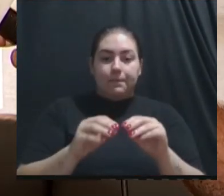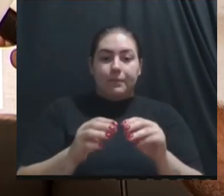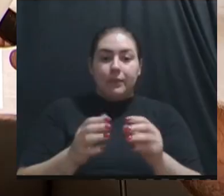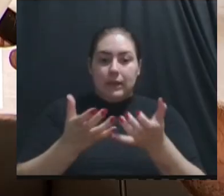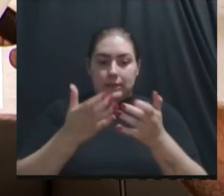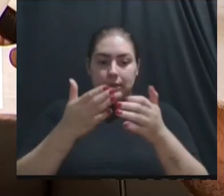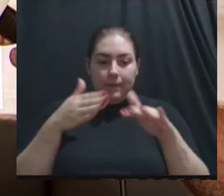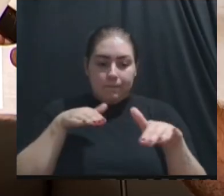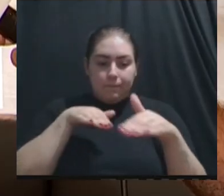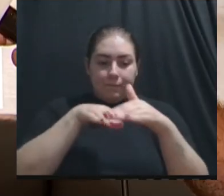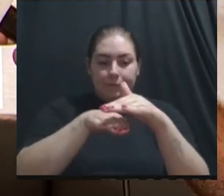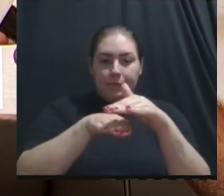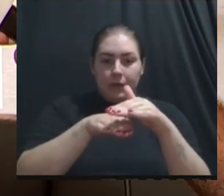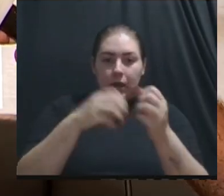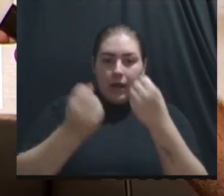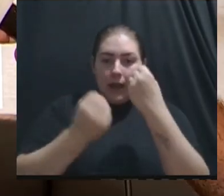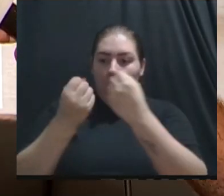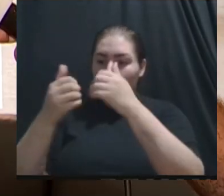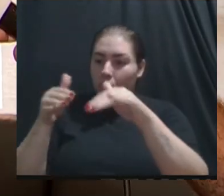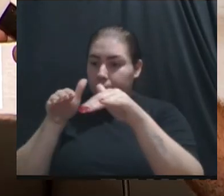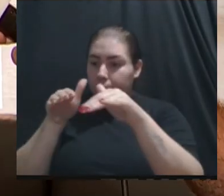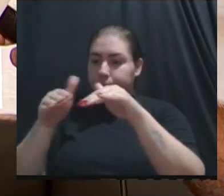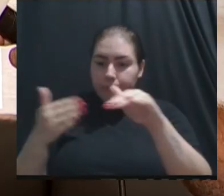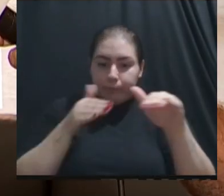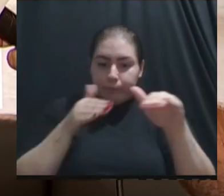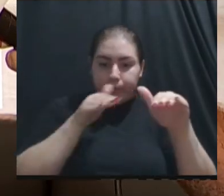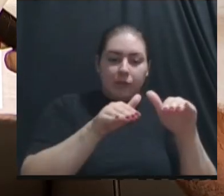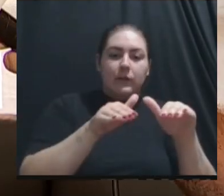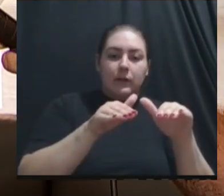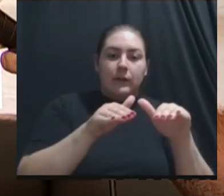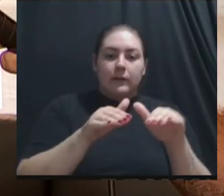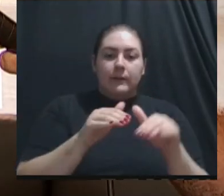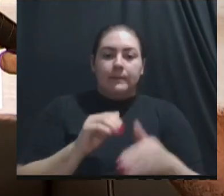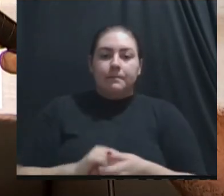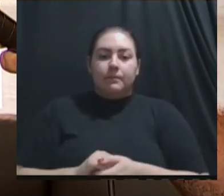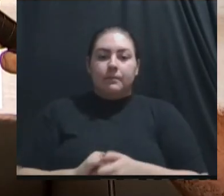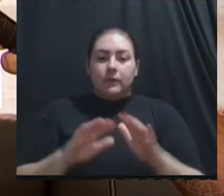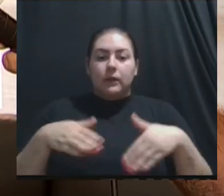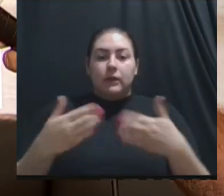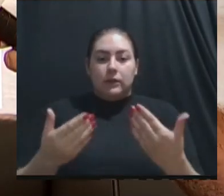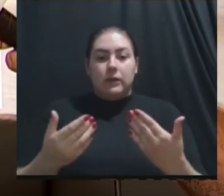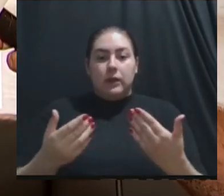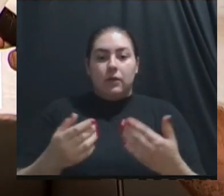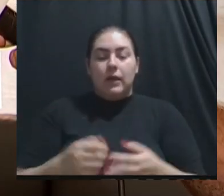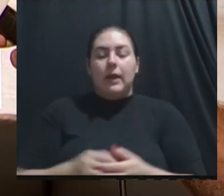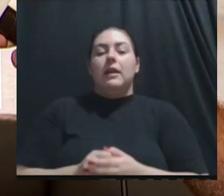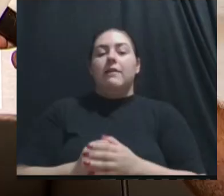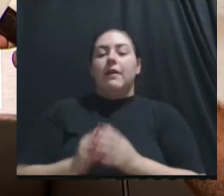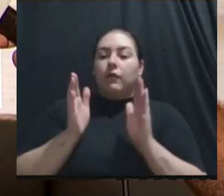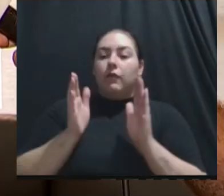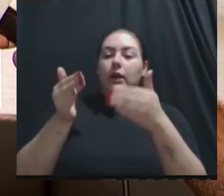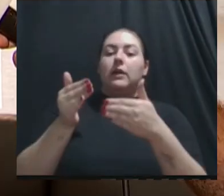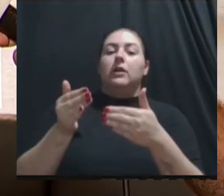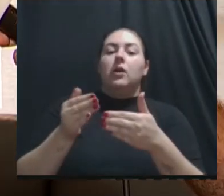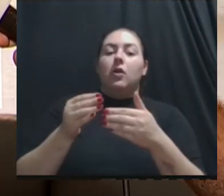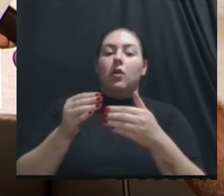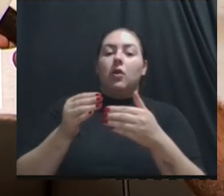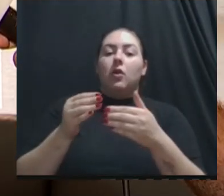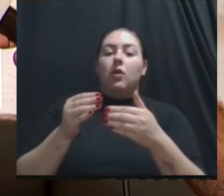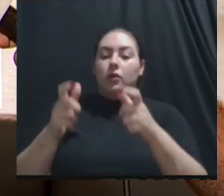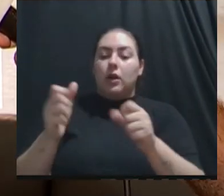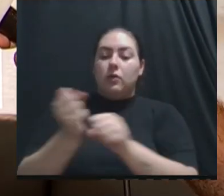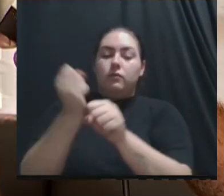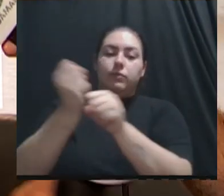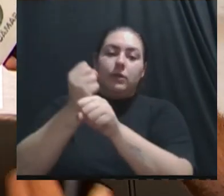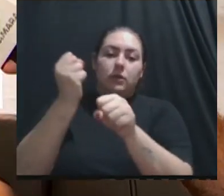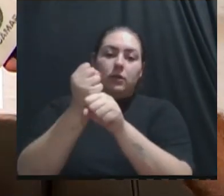impactar a quantidade de carros no centro, ele vai computar como área construída. Então, a gente está incentivando prédios sem vagas na